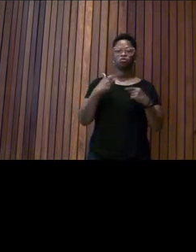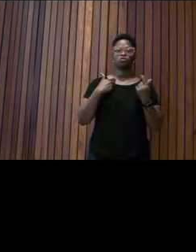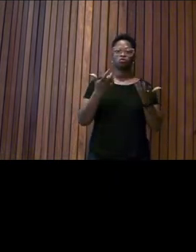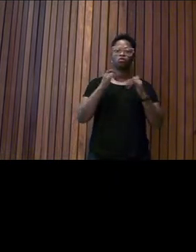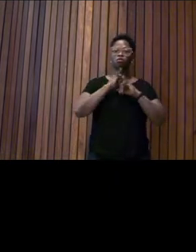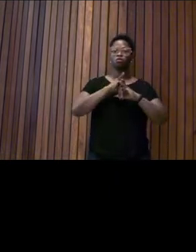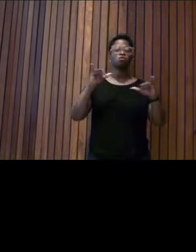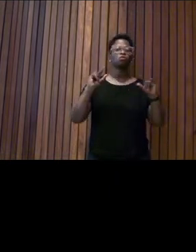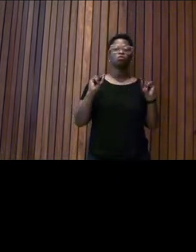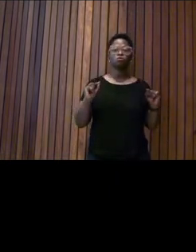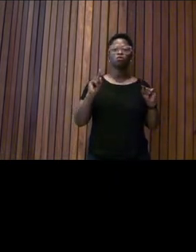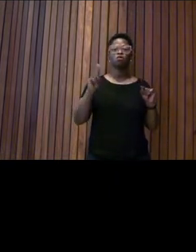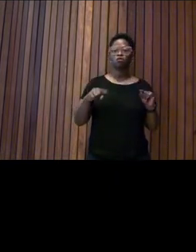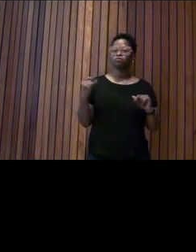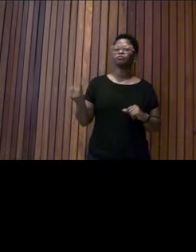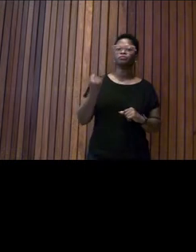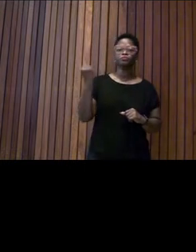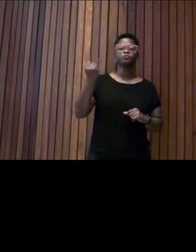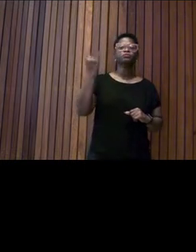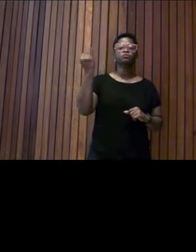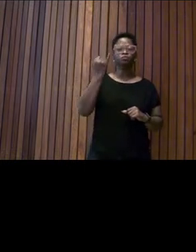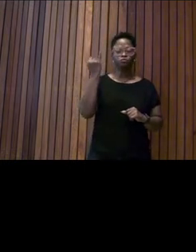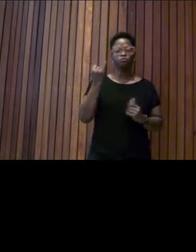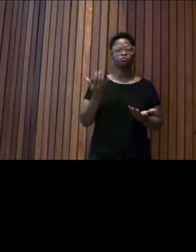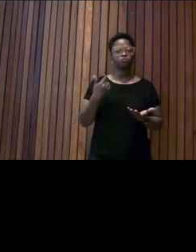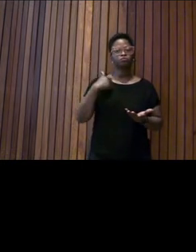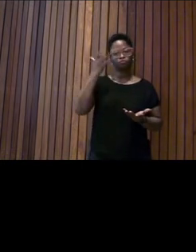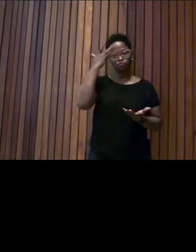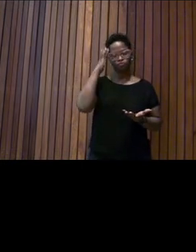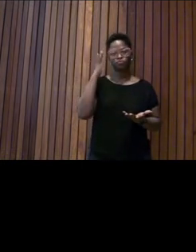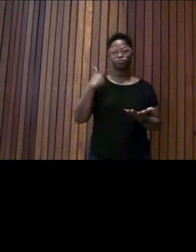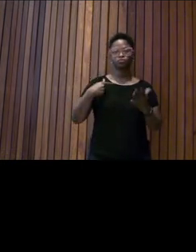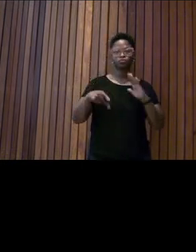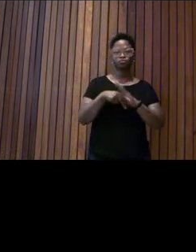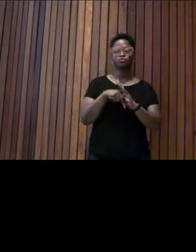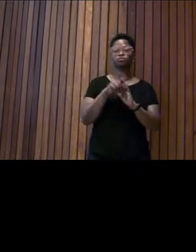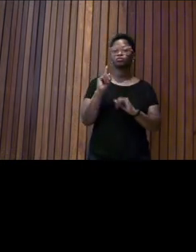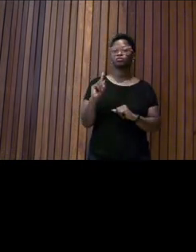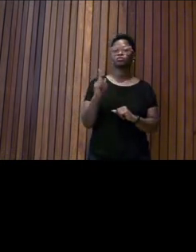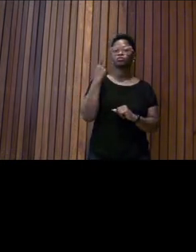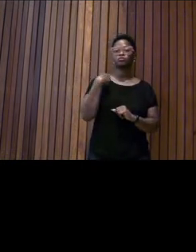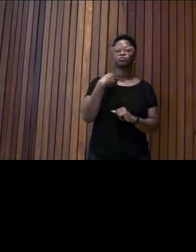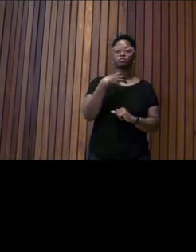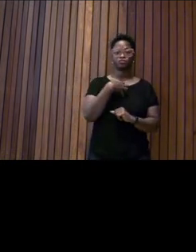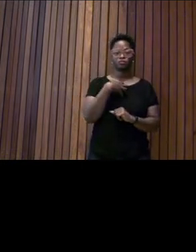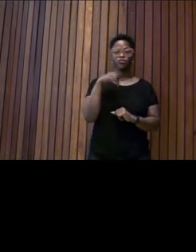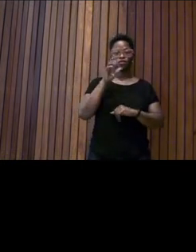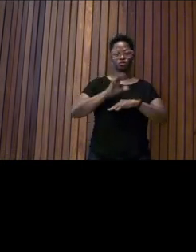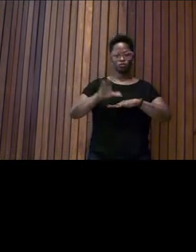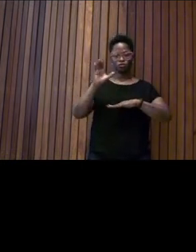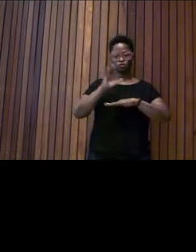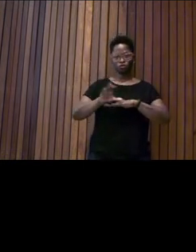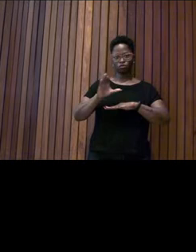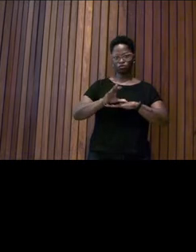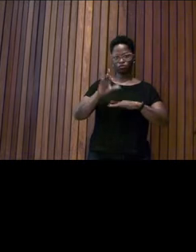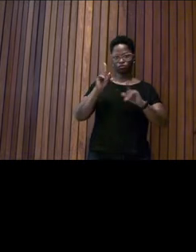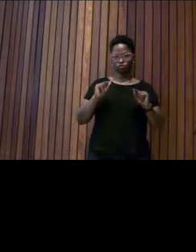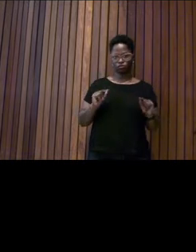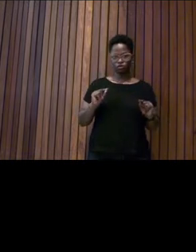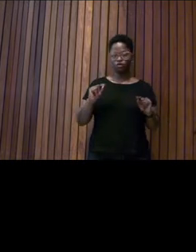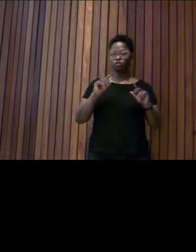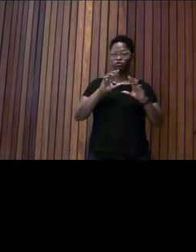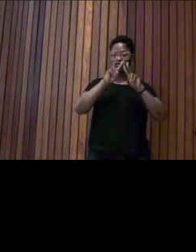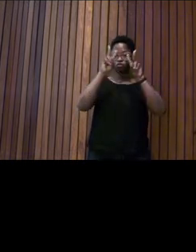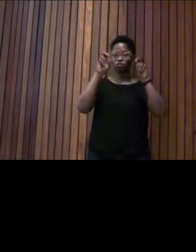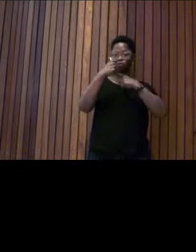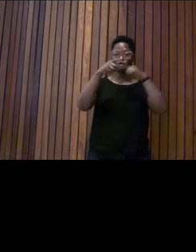destacar algo que, para mim, é muito importante, né, e que eu acho que foi bastante único desse curso, né, em relação